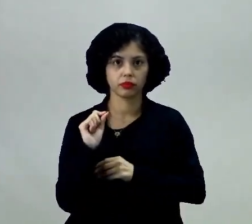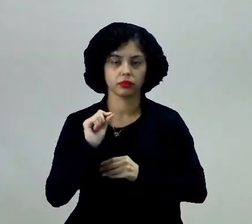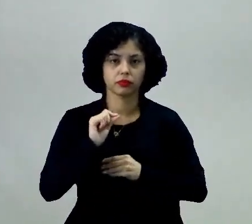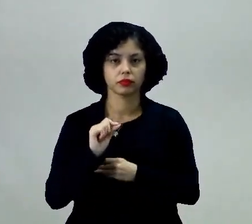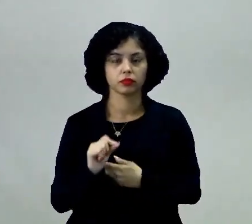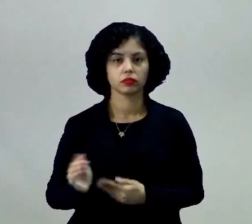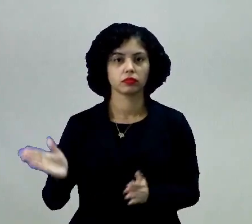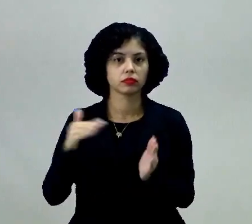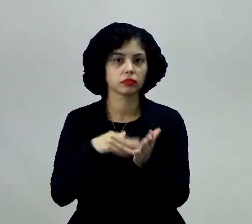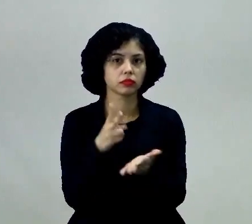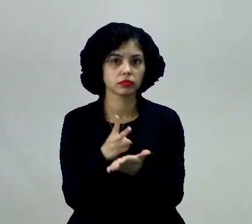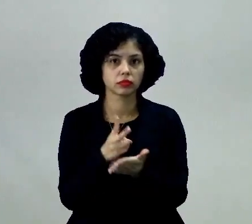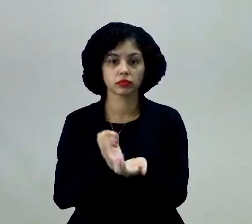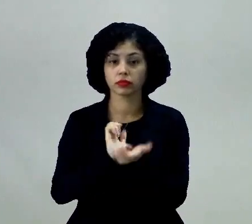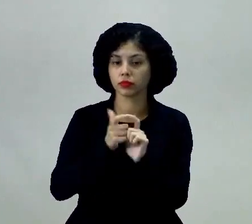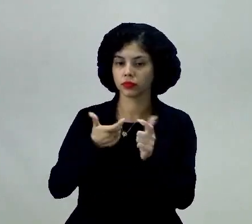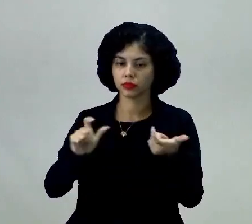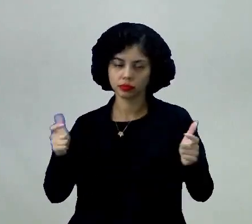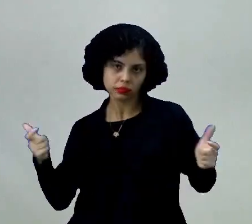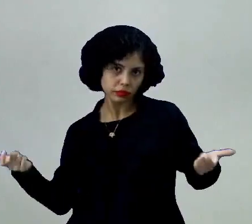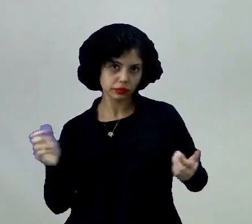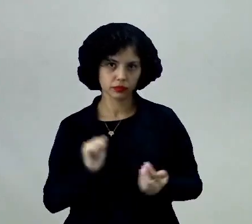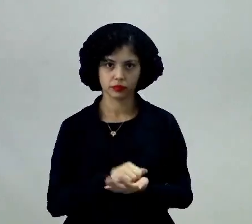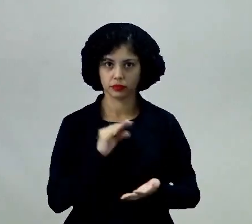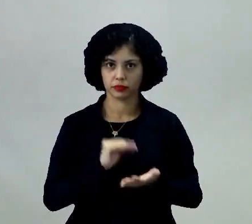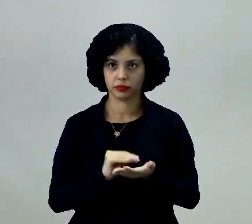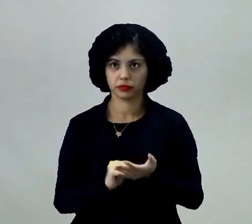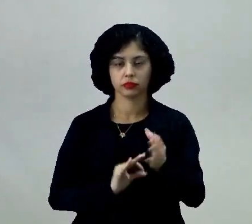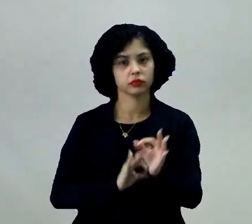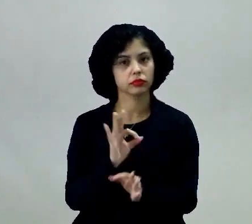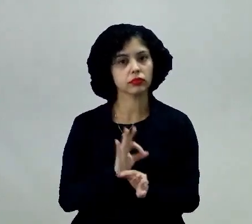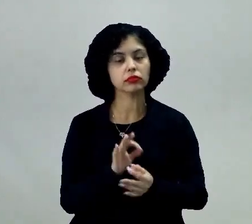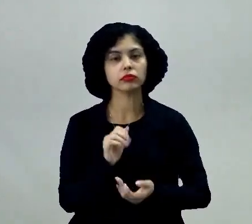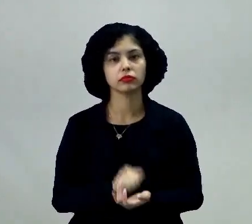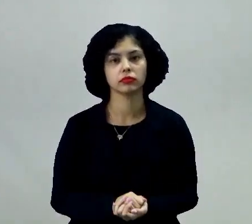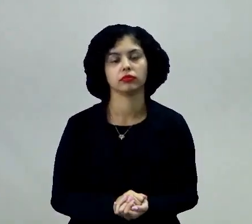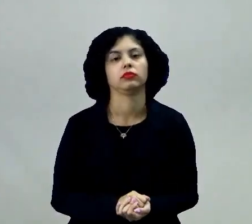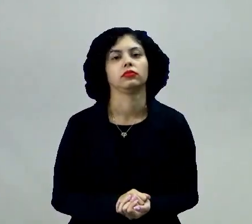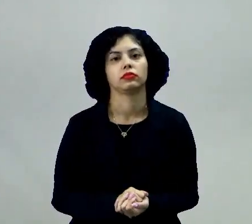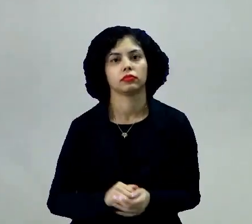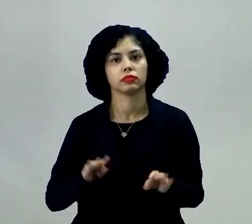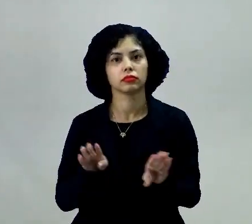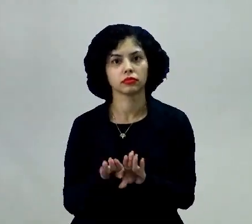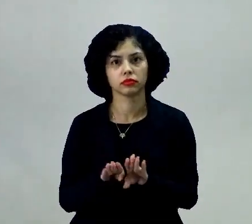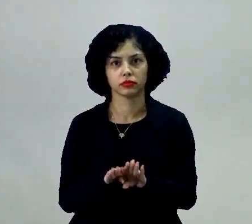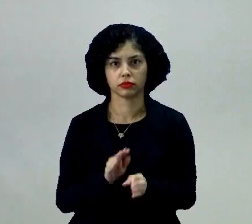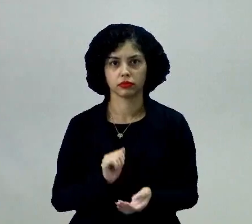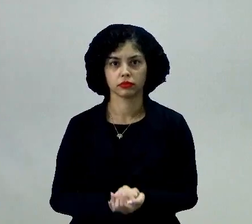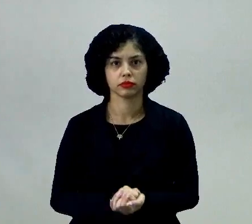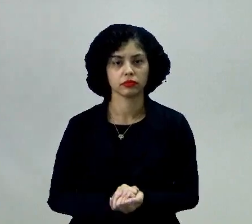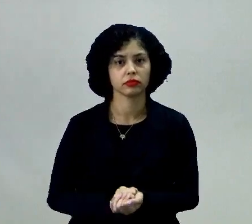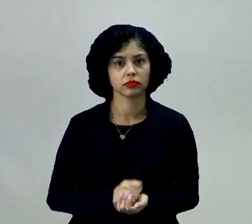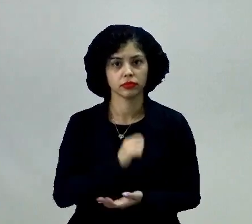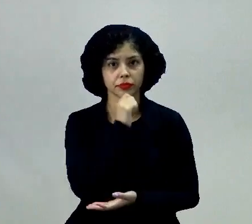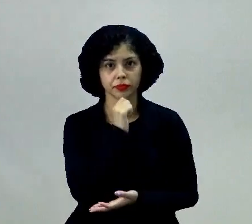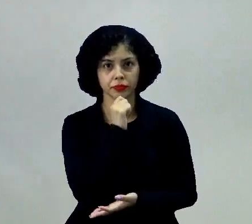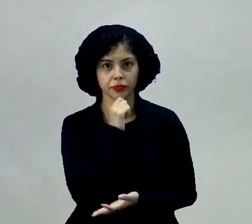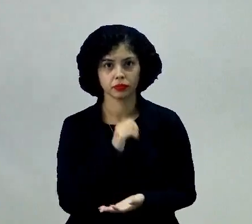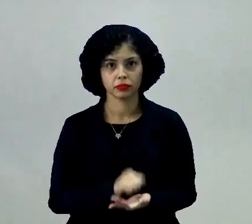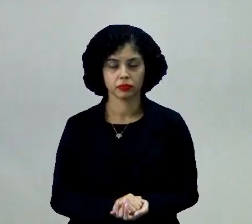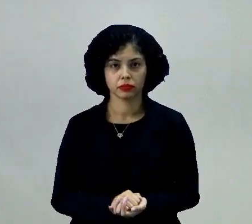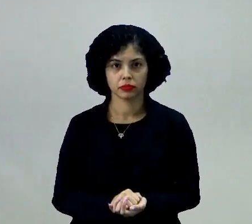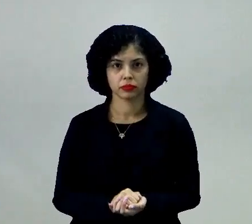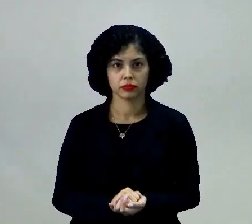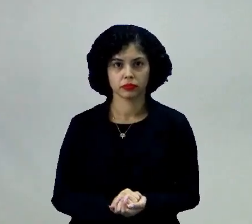um outro fator, o crescimento desorganizado das cidades. Nós temos bairros erguidos